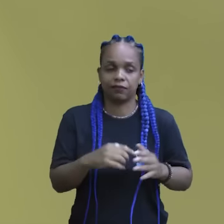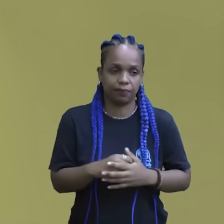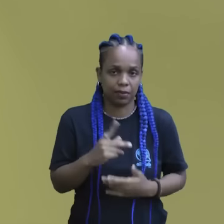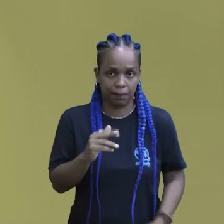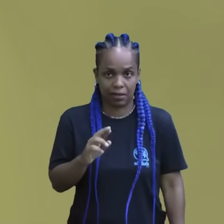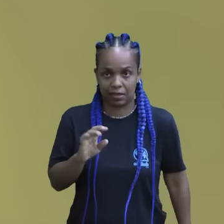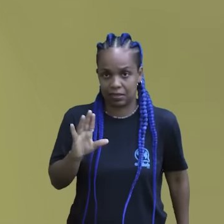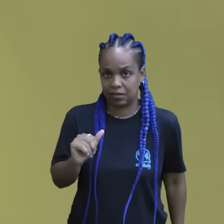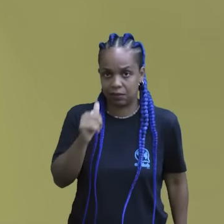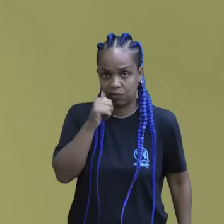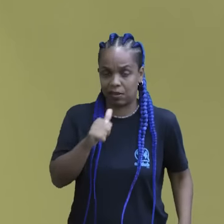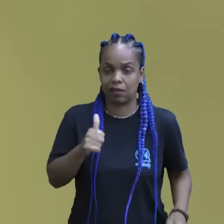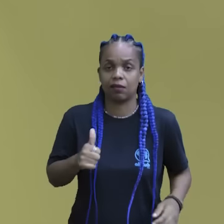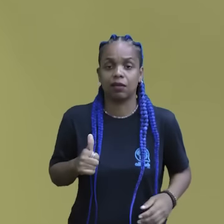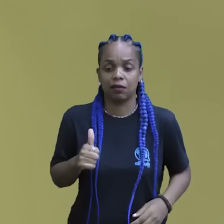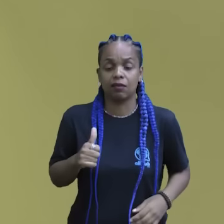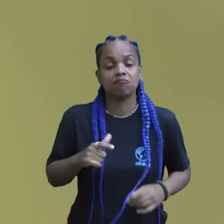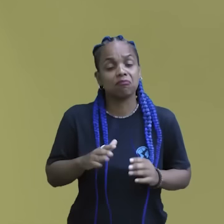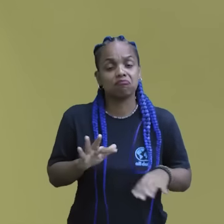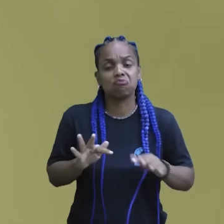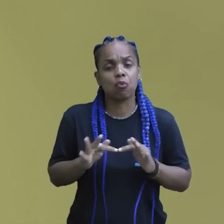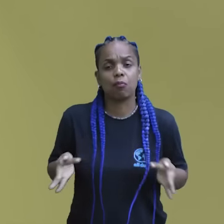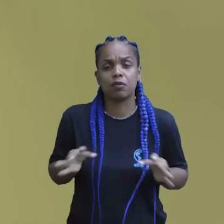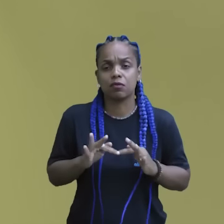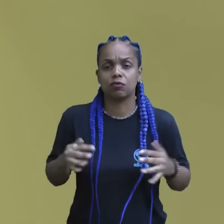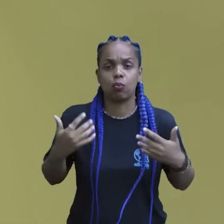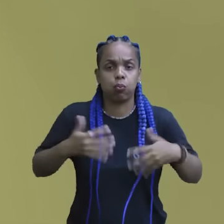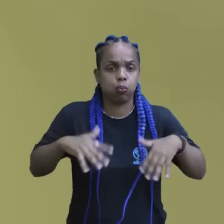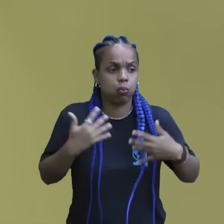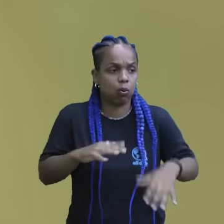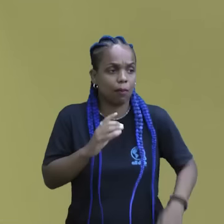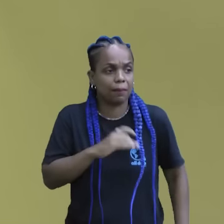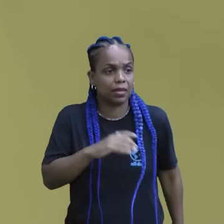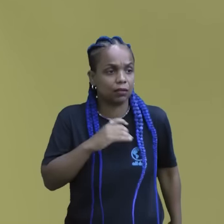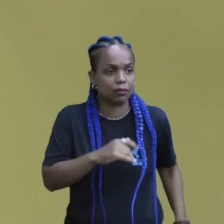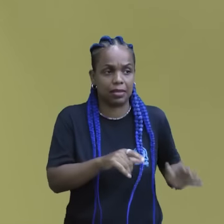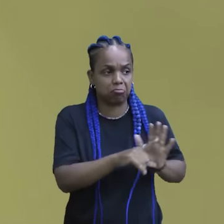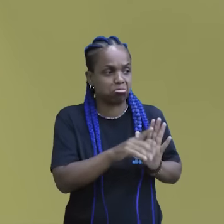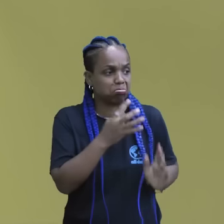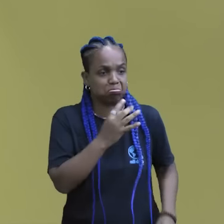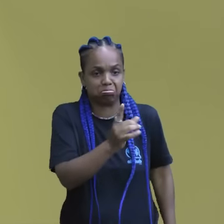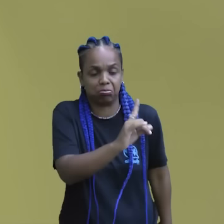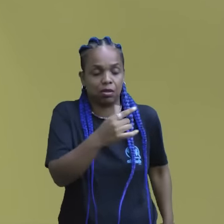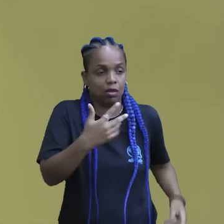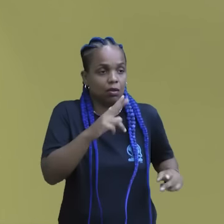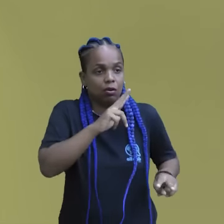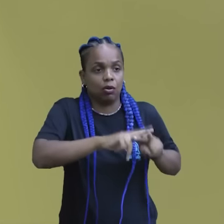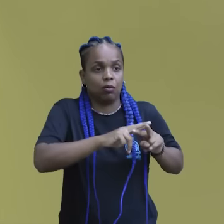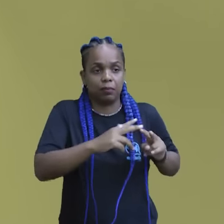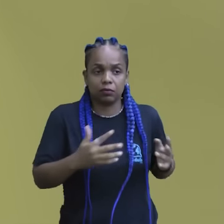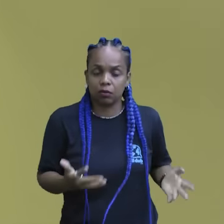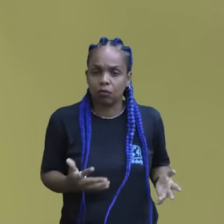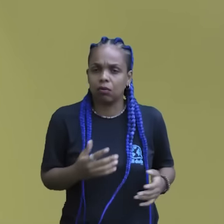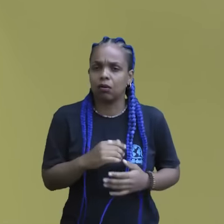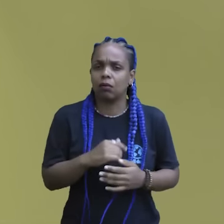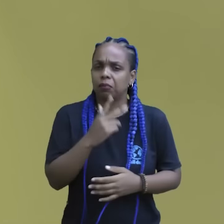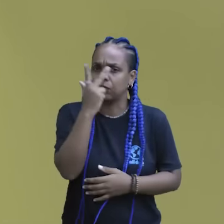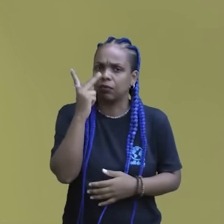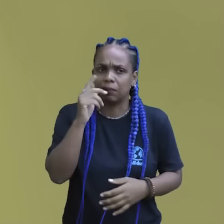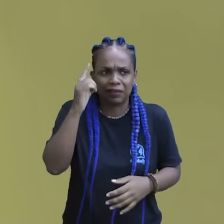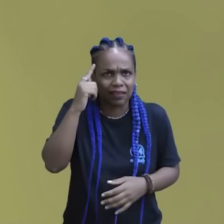amedrontada com a prisão onde nunca esperava parar, mata-se. Reflitamos agora. Não é